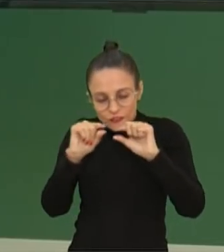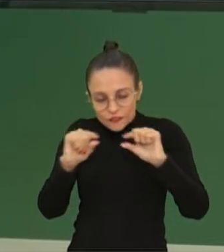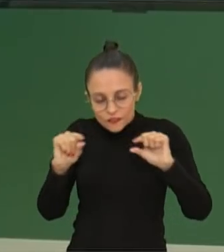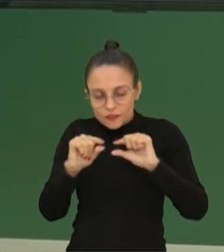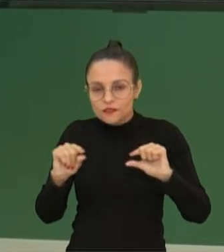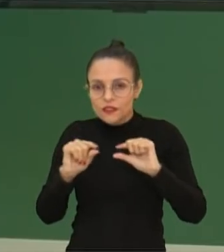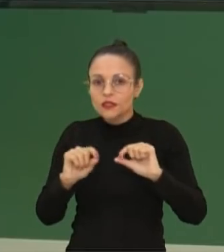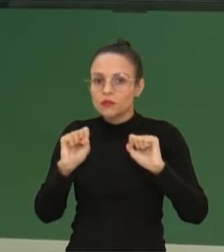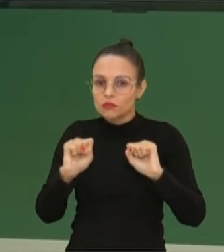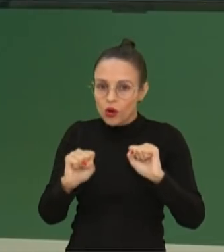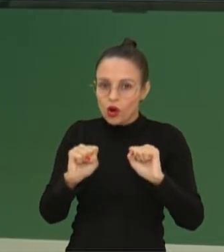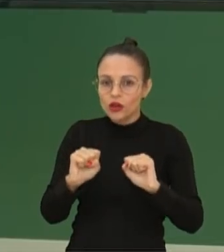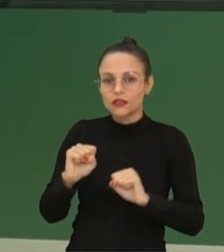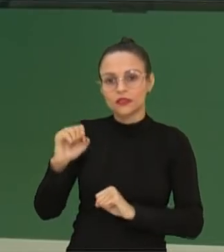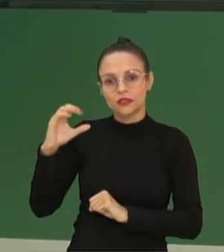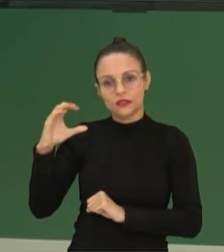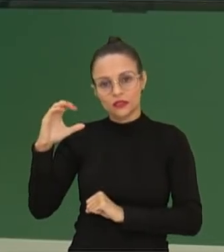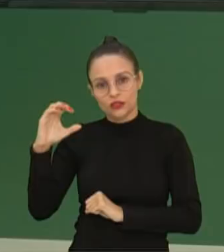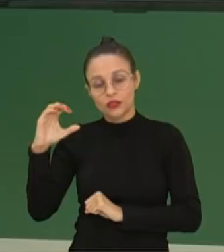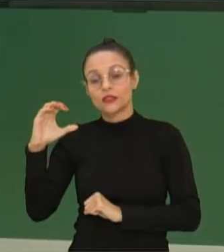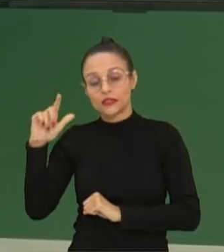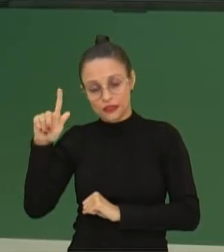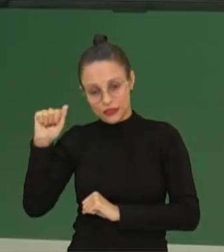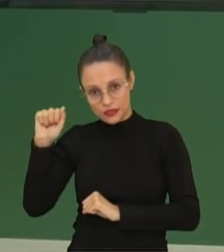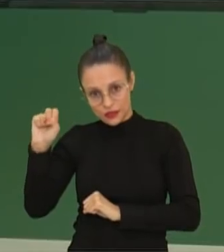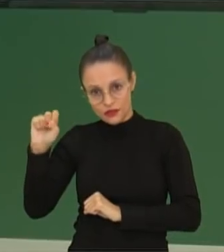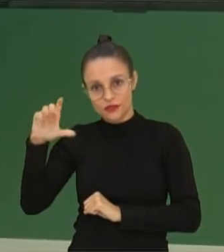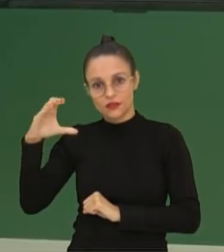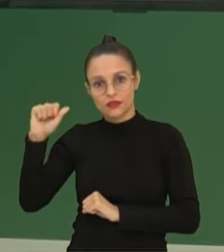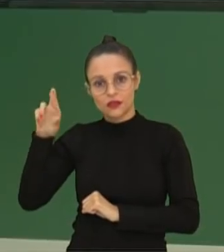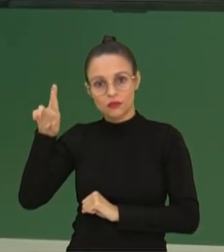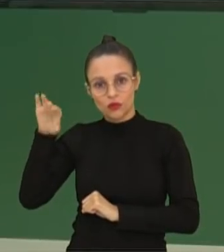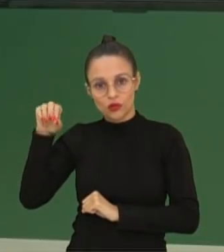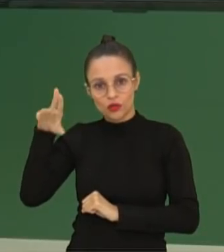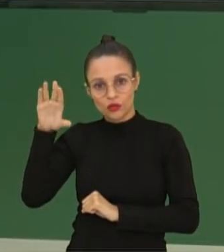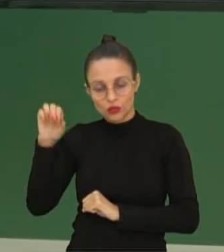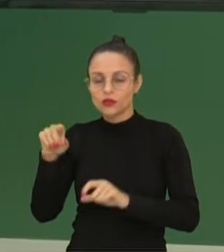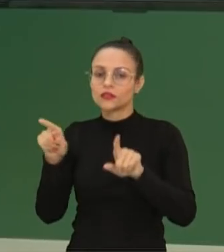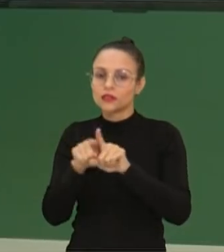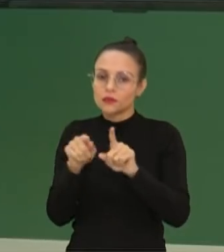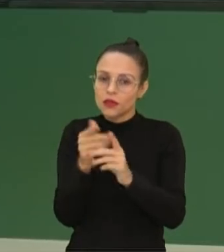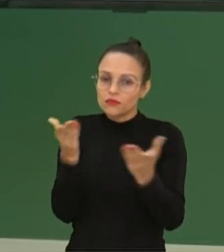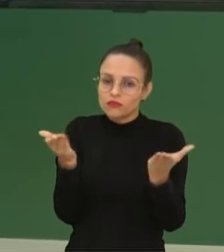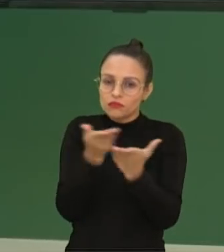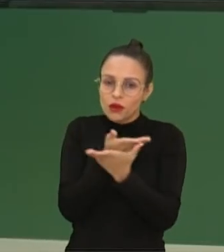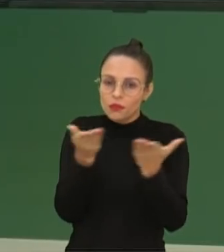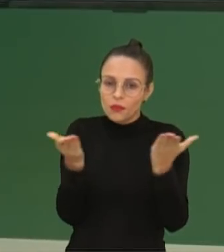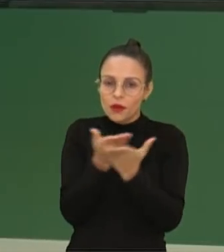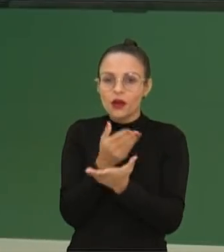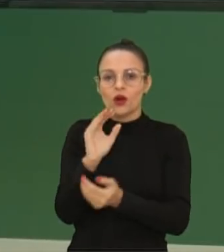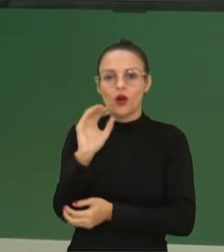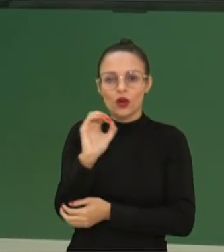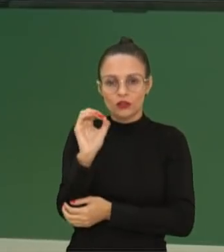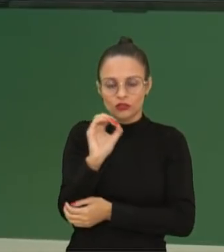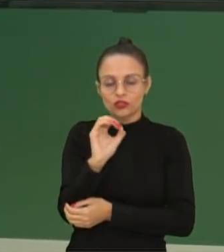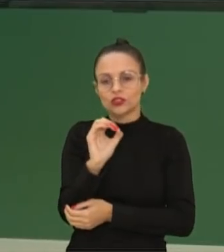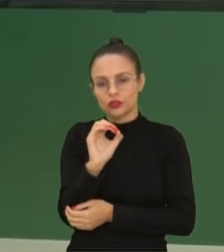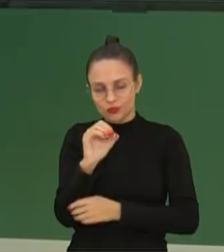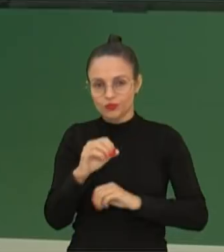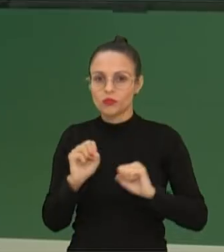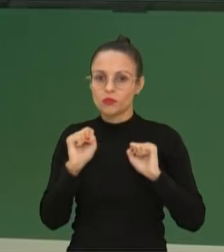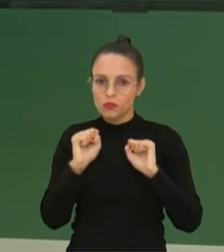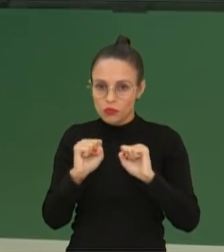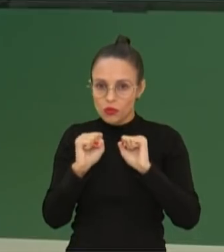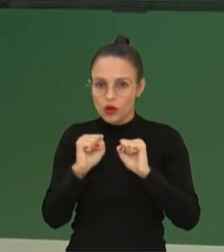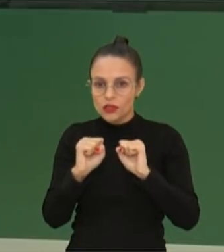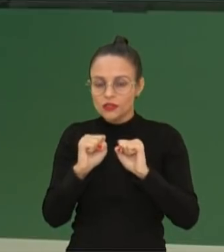no capilar ter o gás carbônico, mas aí depois dessa troca, ele receber já o sangue rico em oxigênio, tá? Então